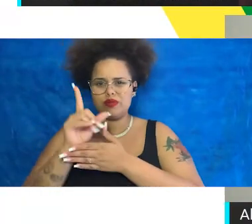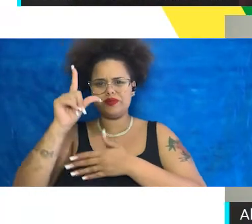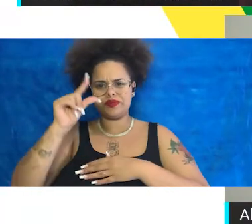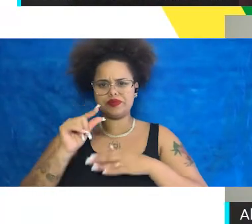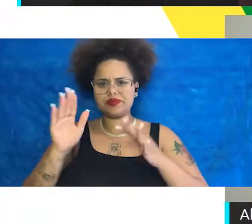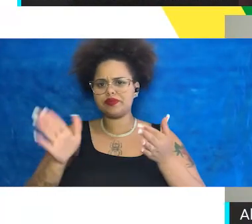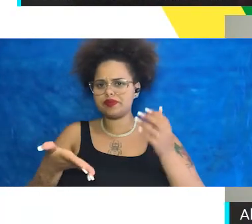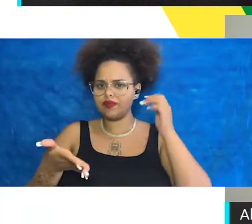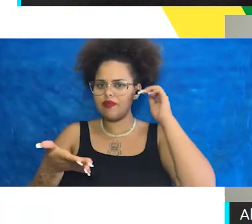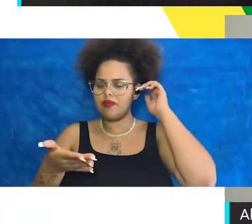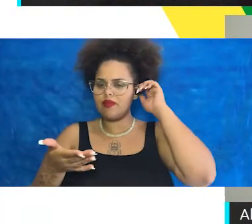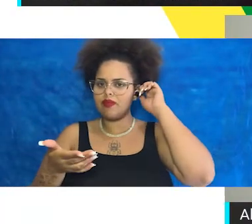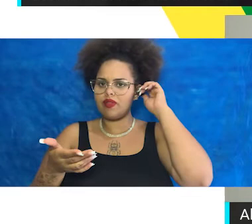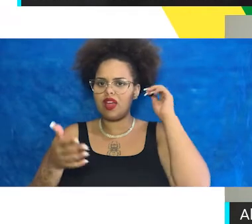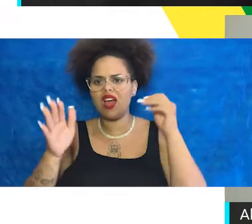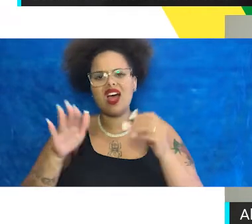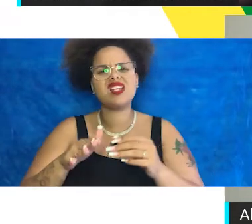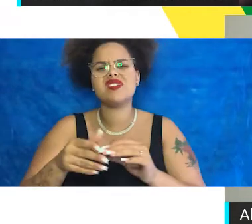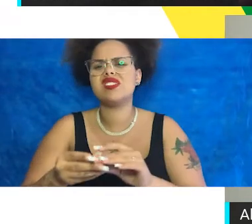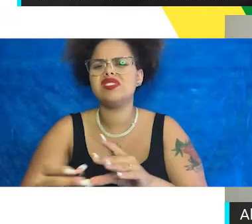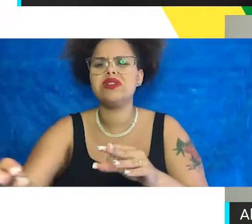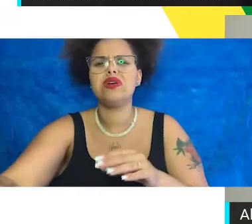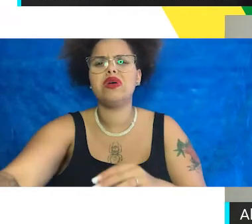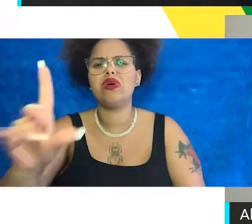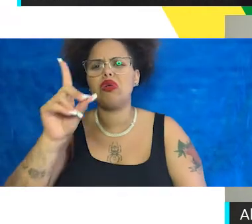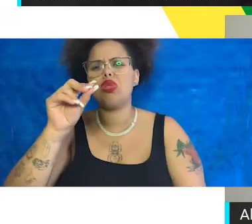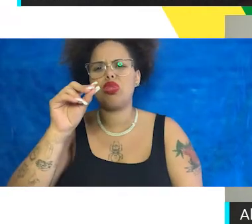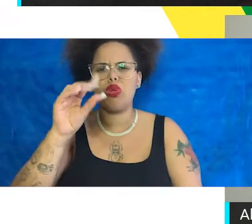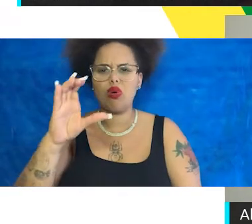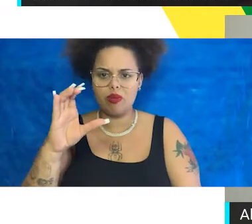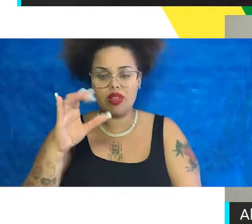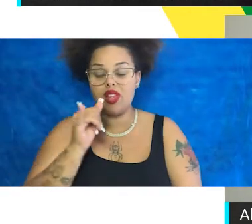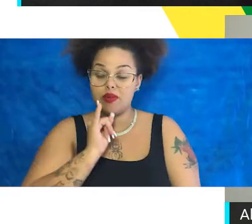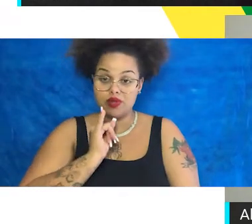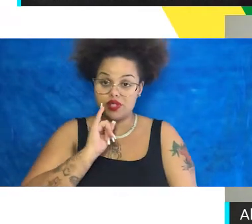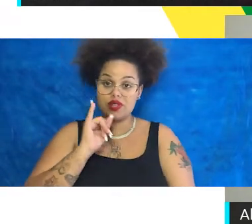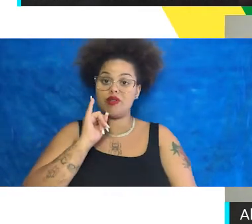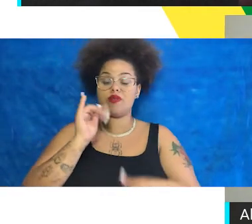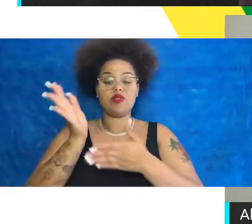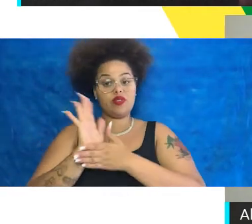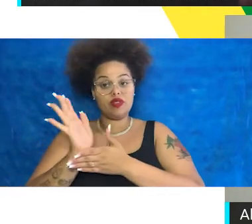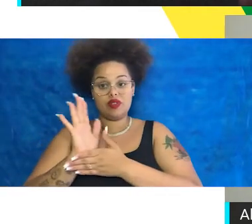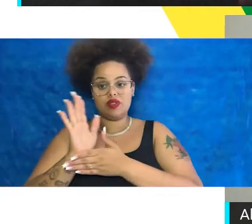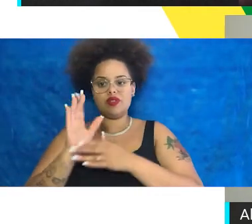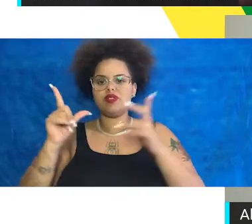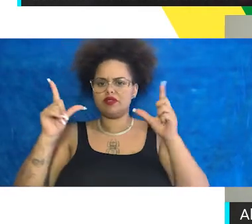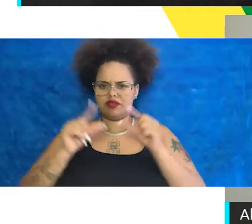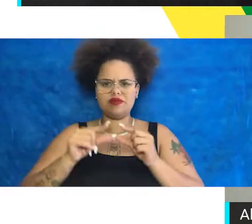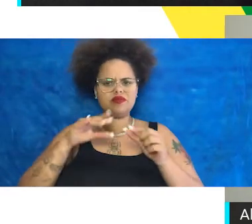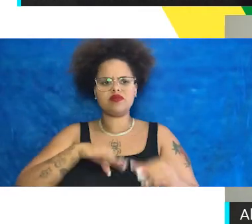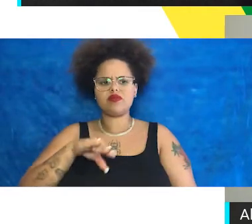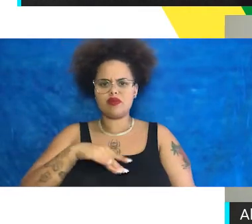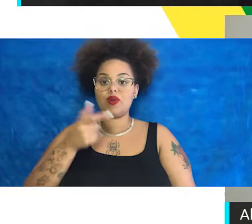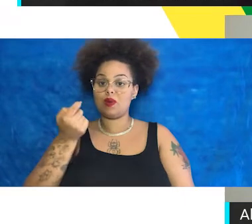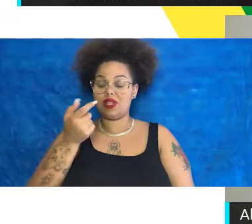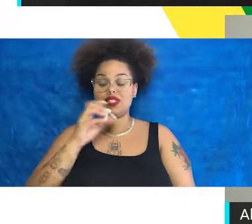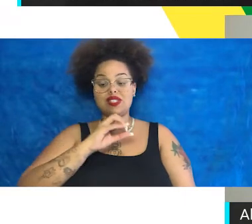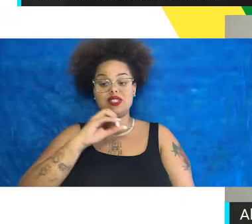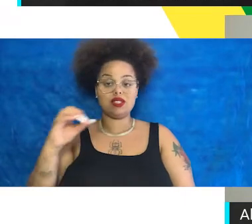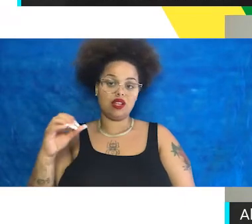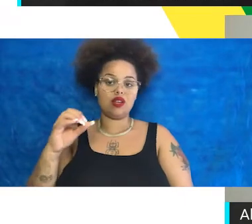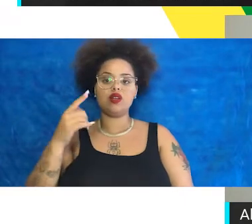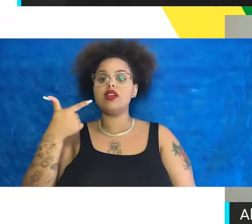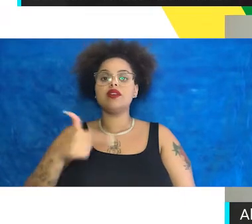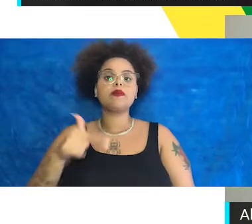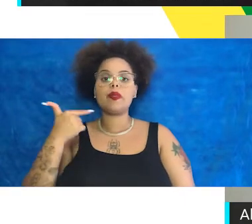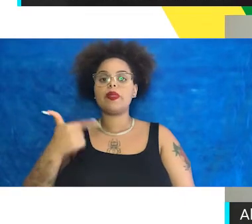em dia, a gente, às vezes, num documentário, por exemplo, Uhum. né? Filmes de baixíssimo orçamento mesmo, assim, quase zero. A gente